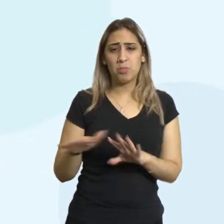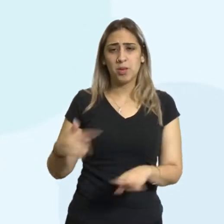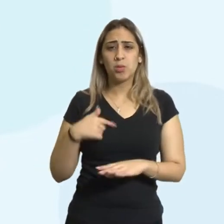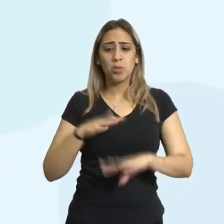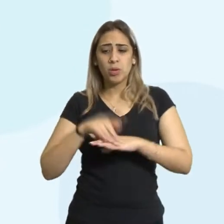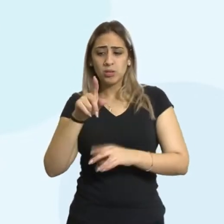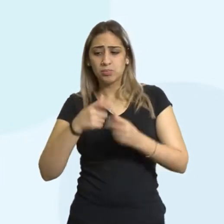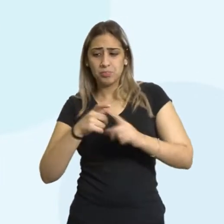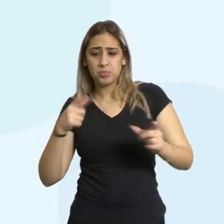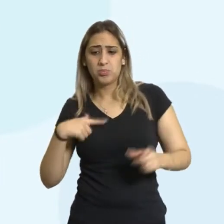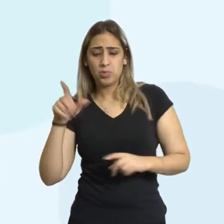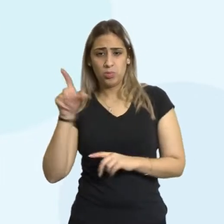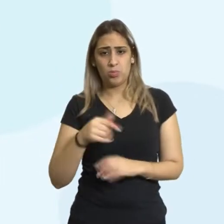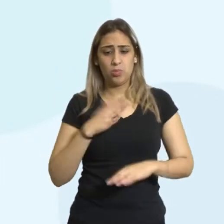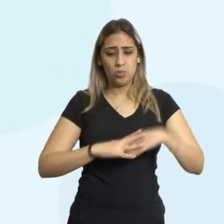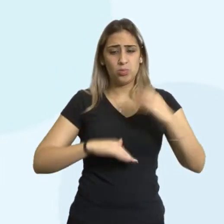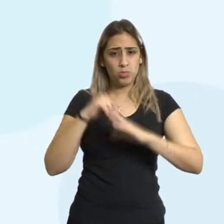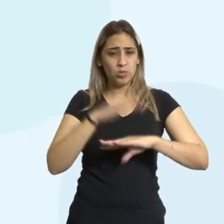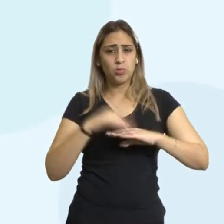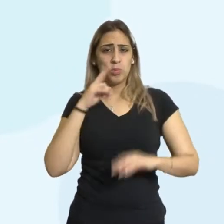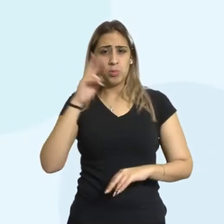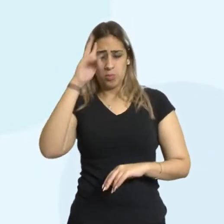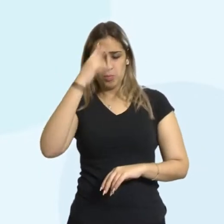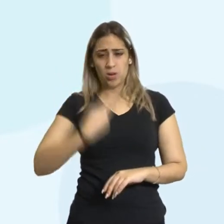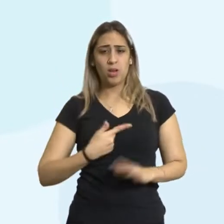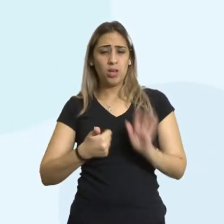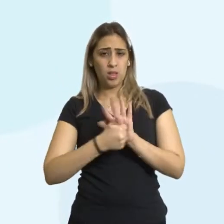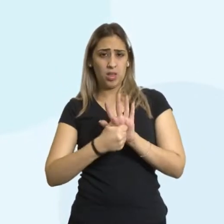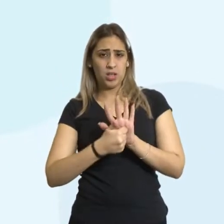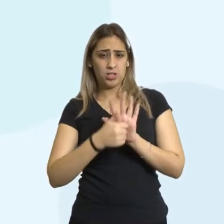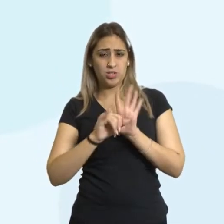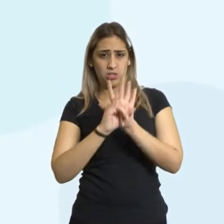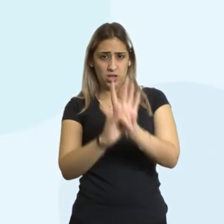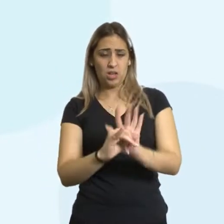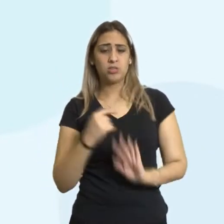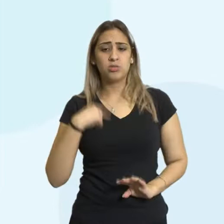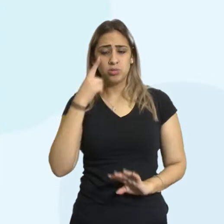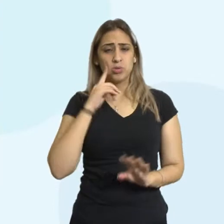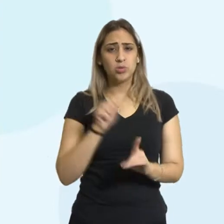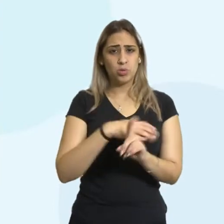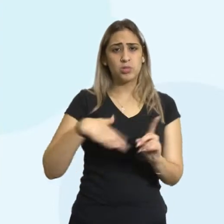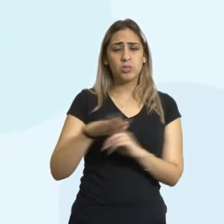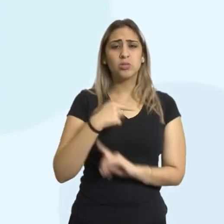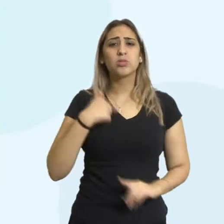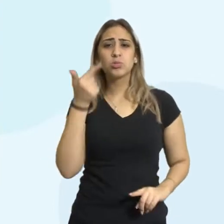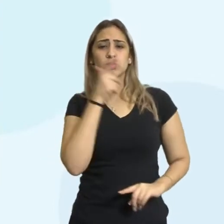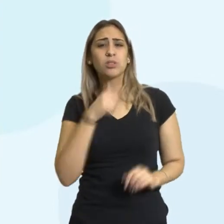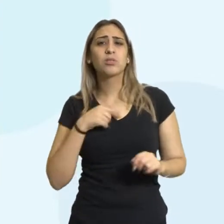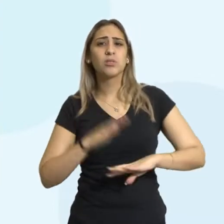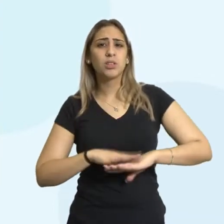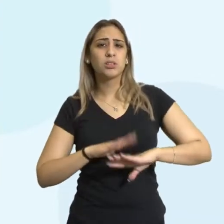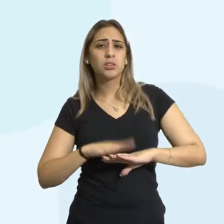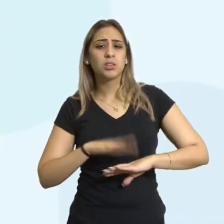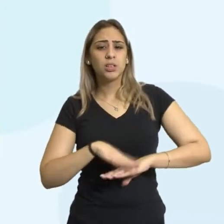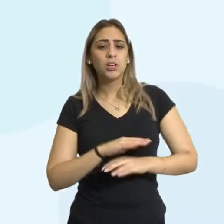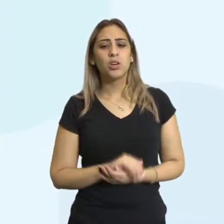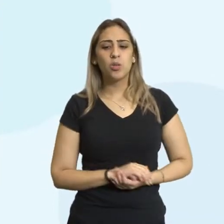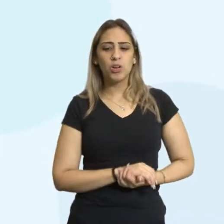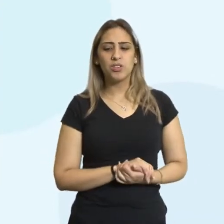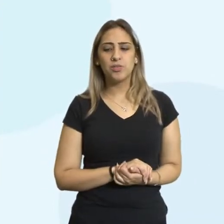com essa dimensão construtiva de uma identidade social do sujeito a gente consegue eu vou fazer com que as ciências humanas